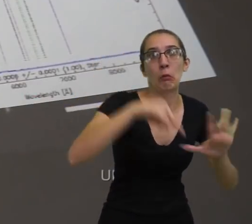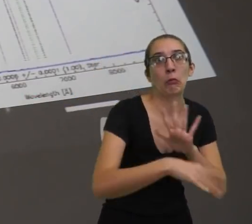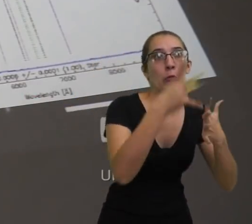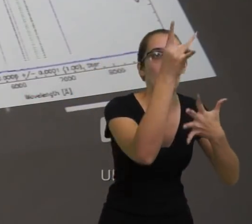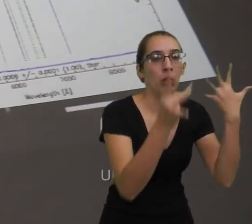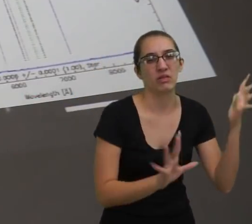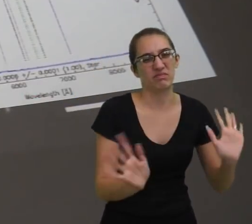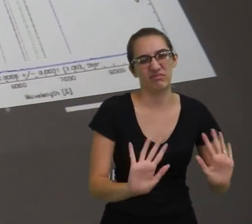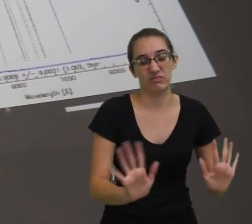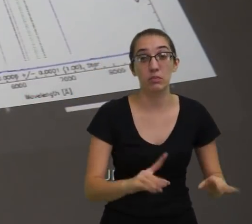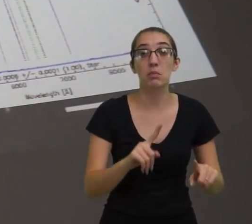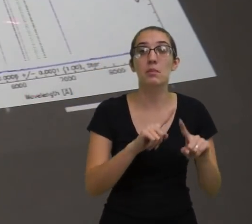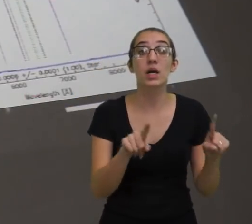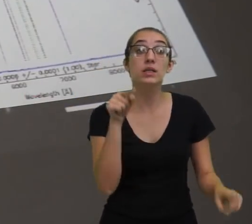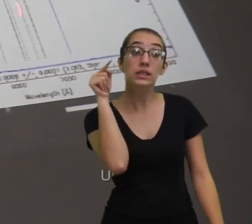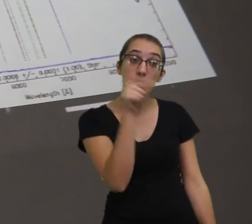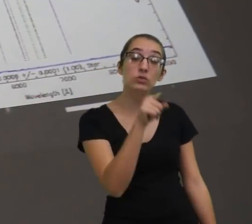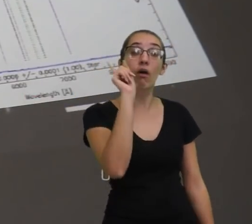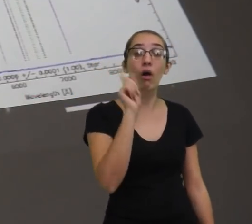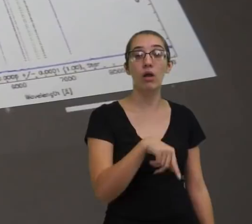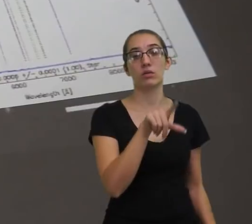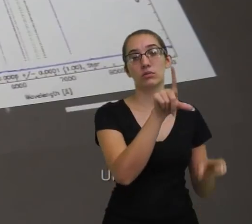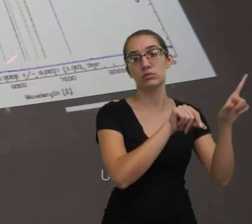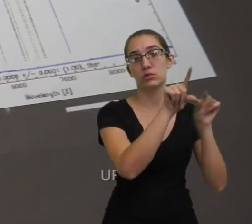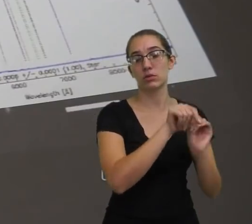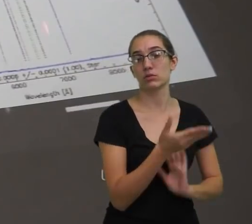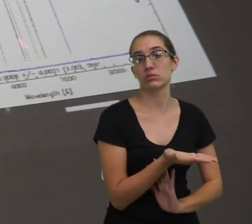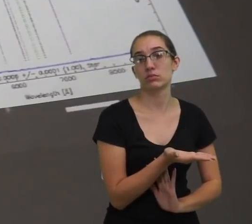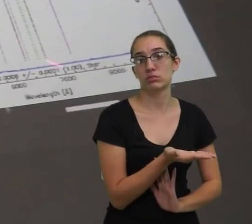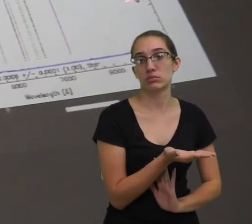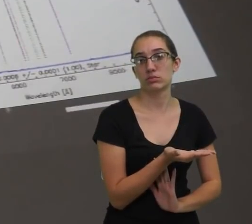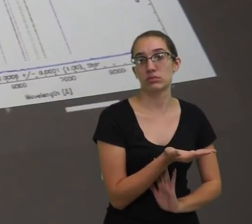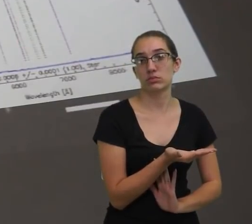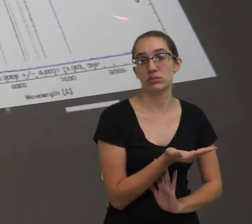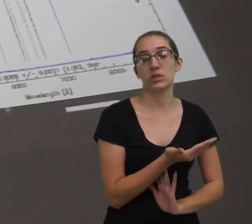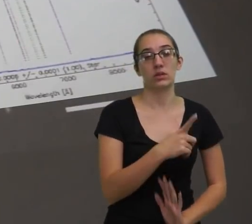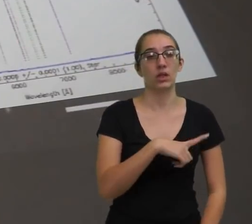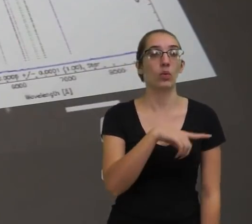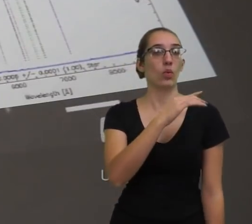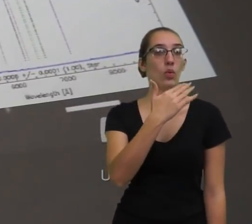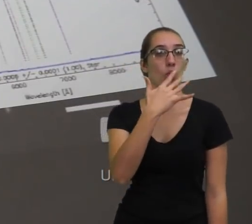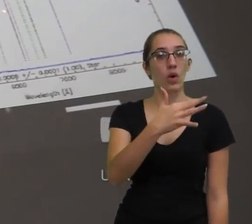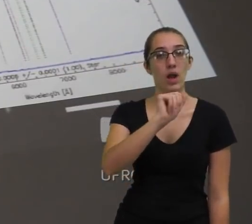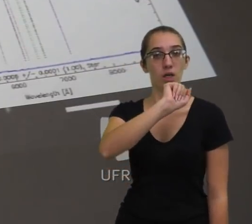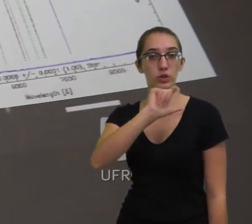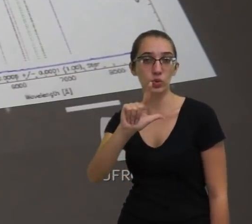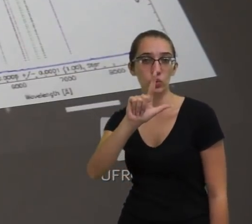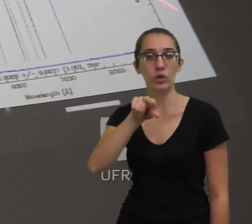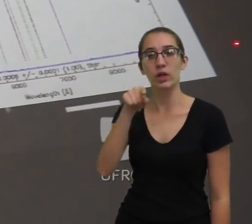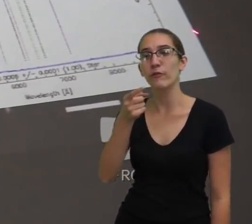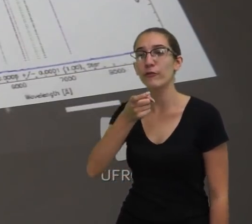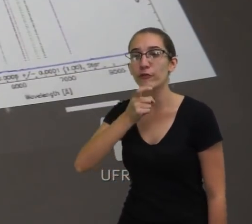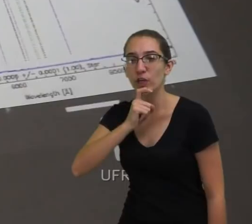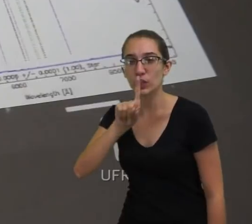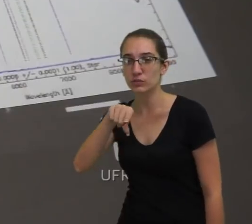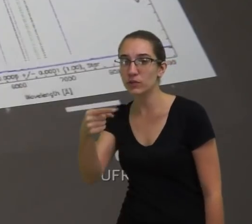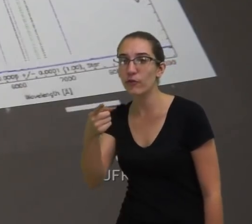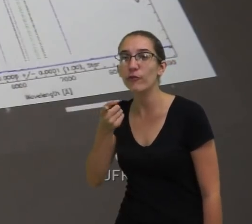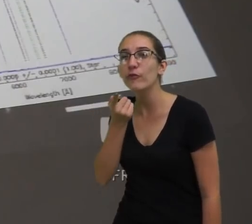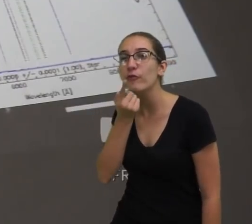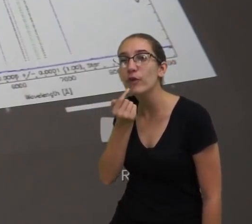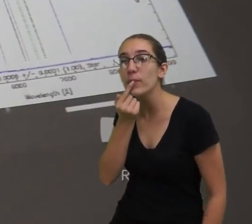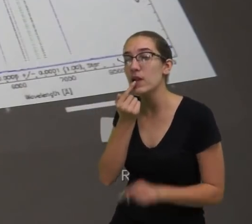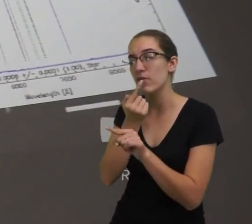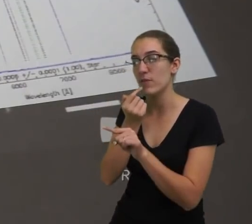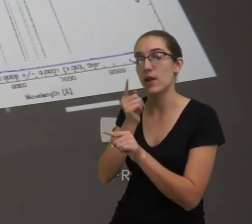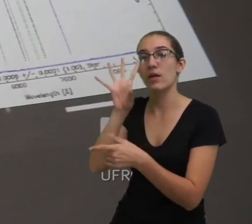tá? Cores azuis, aqui é mais verde, aqui é vermelho, aqui está indo para o infravermelho. Isso aqui é uma estrela.